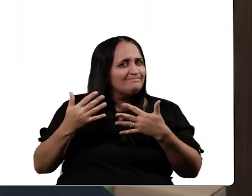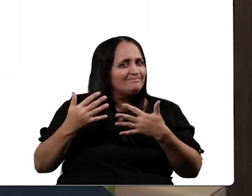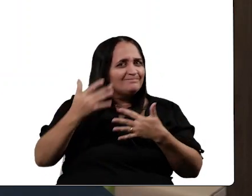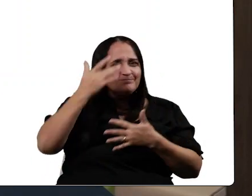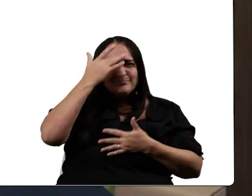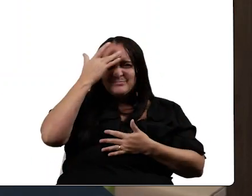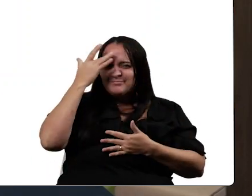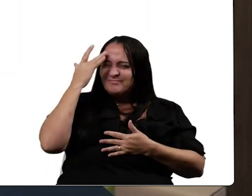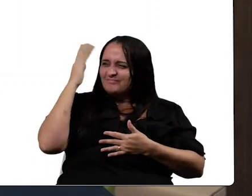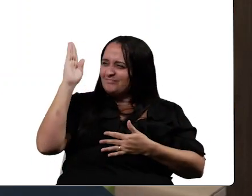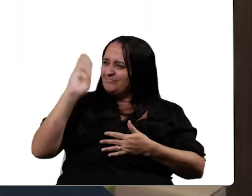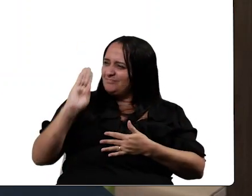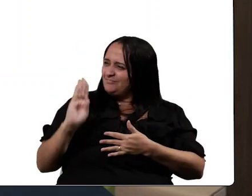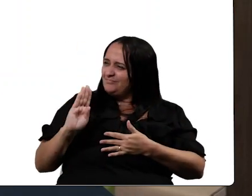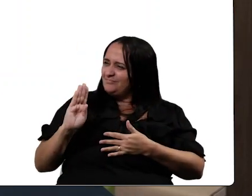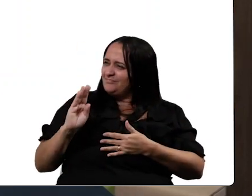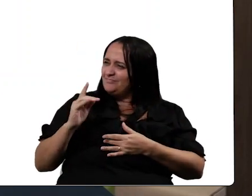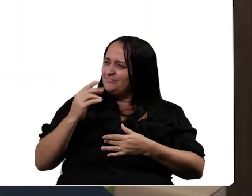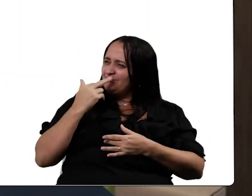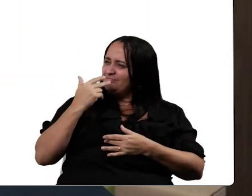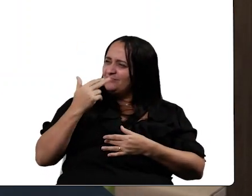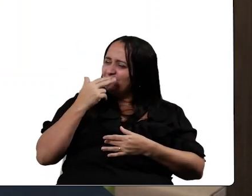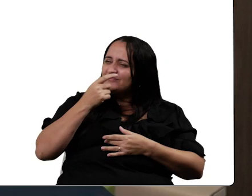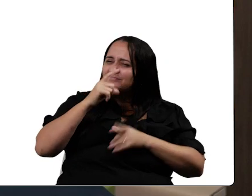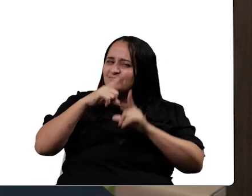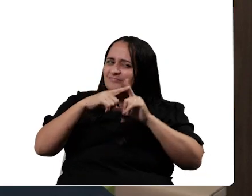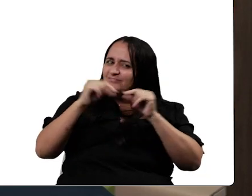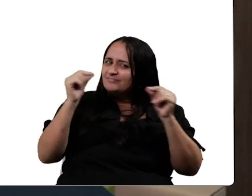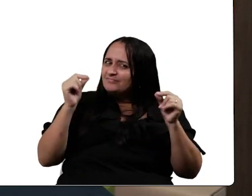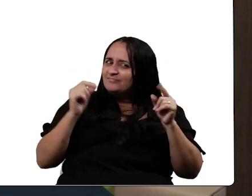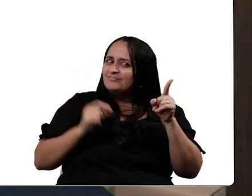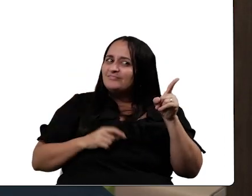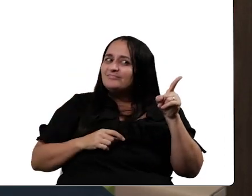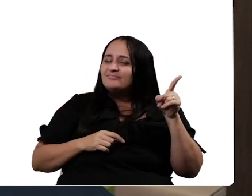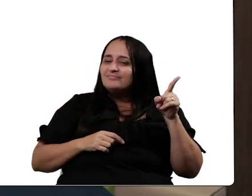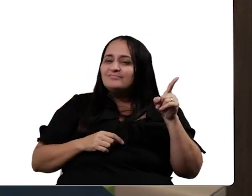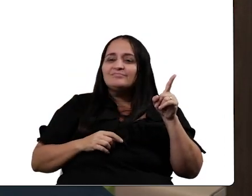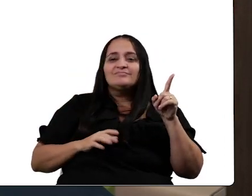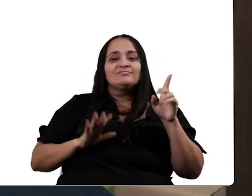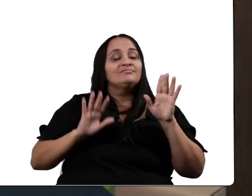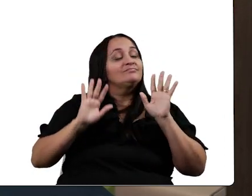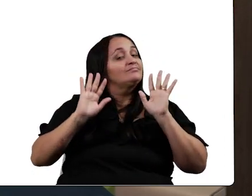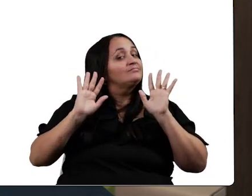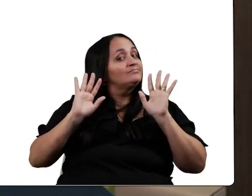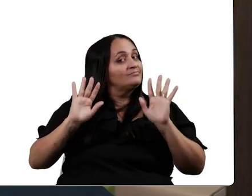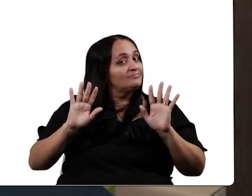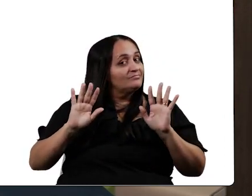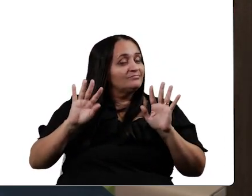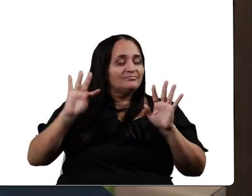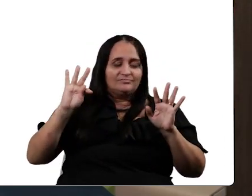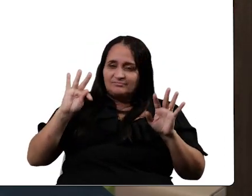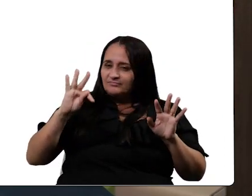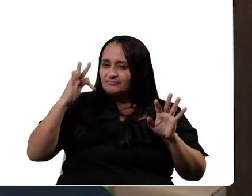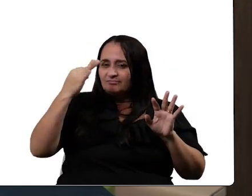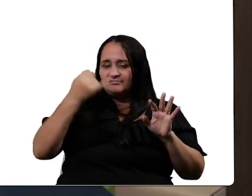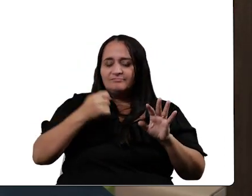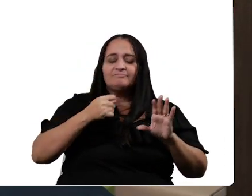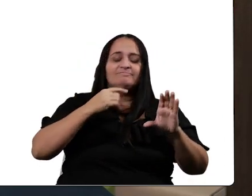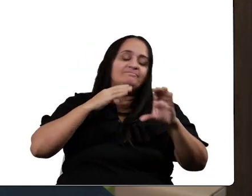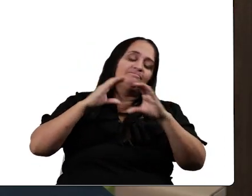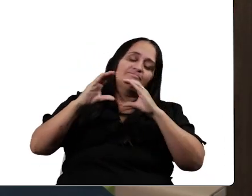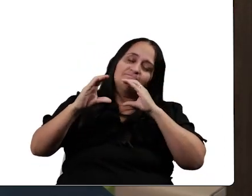Lembra que nas primeiras aulas eu falei que todo texto comunica, tudo é